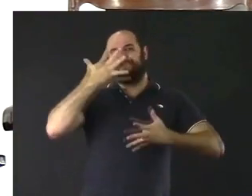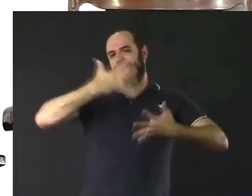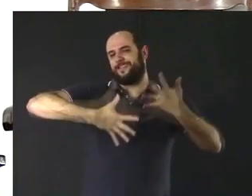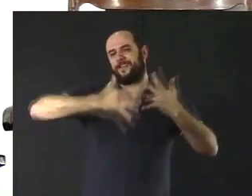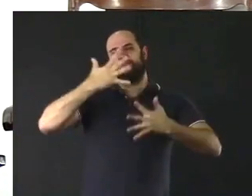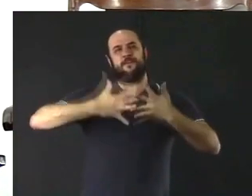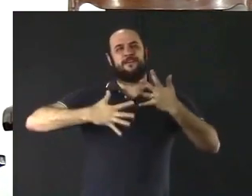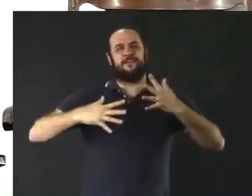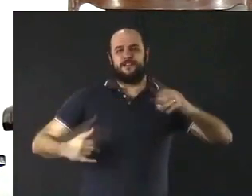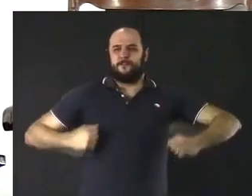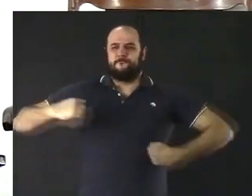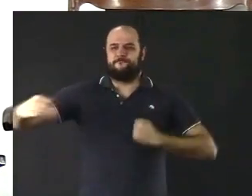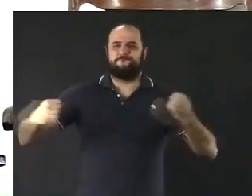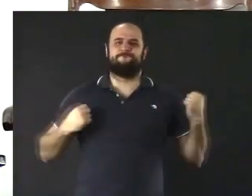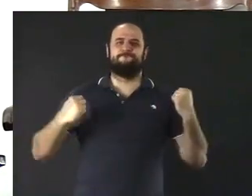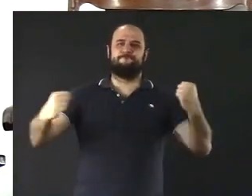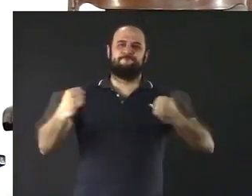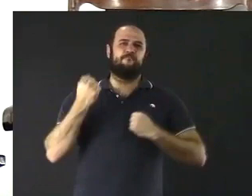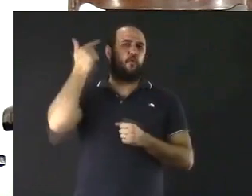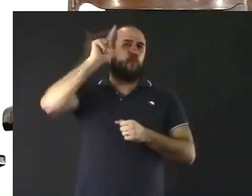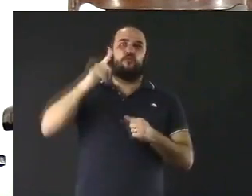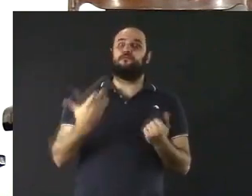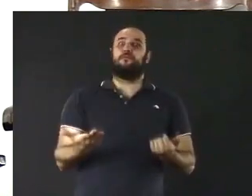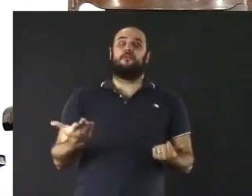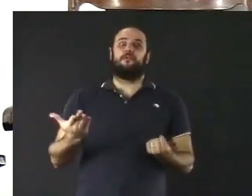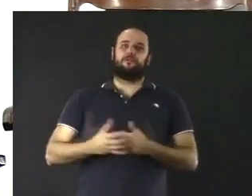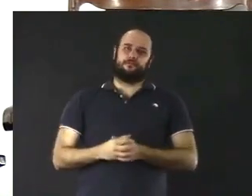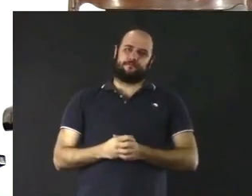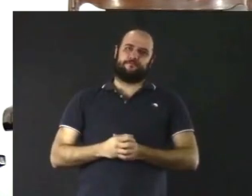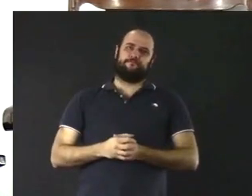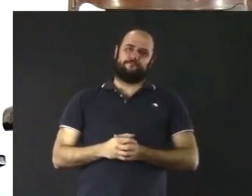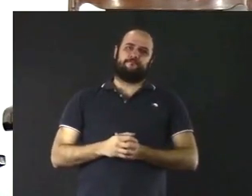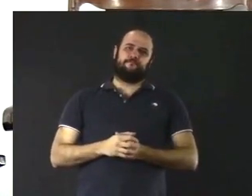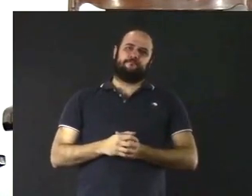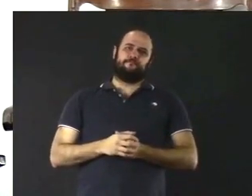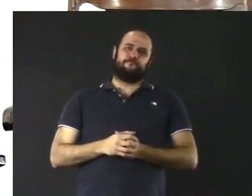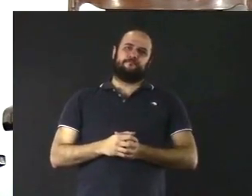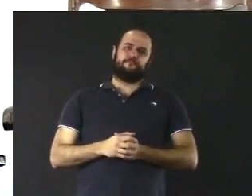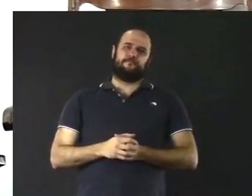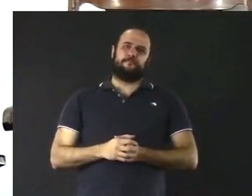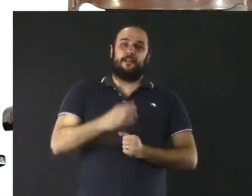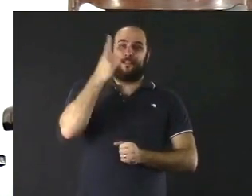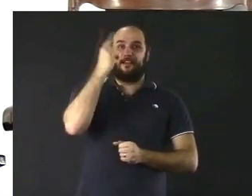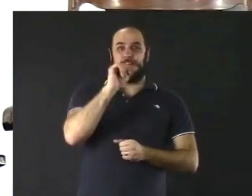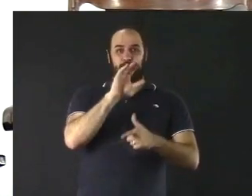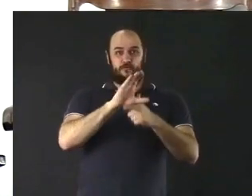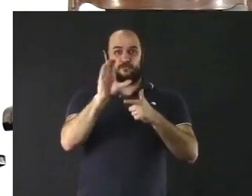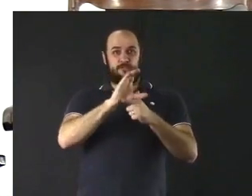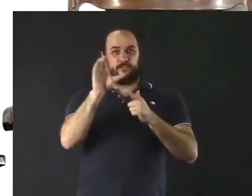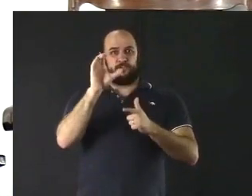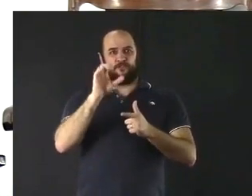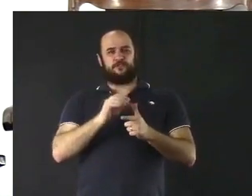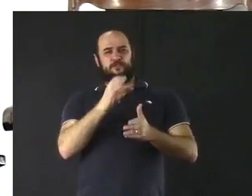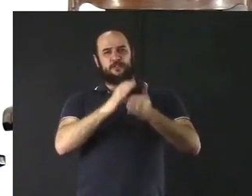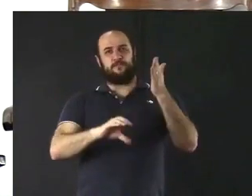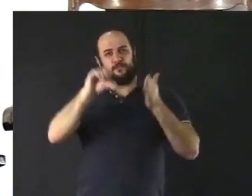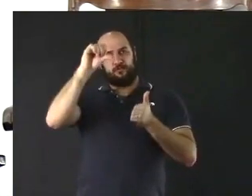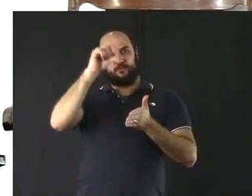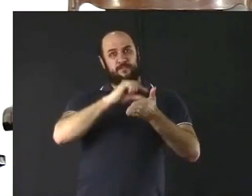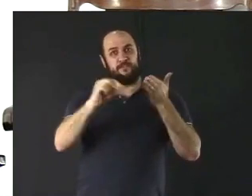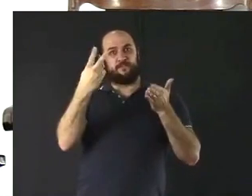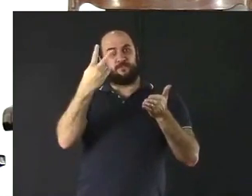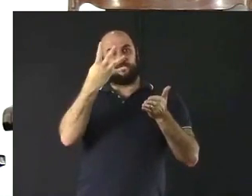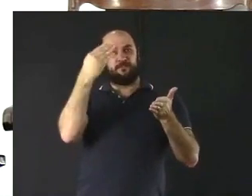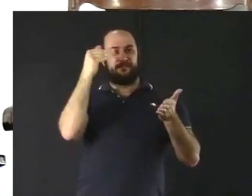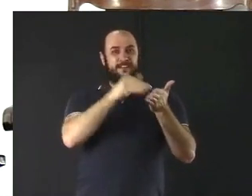na desenvoltura do atleta. Paulo vai dizer isso lá em 1 Coríntios capítulo 9, versículos 24 a 27.